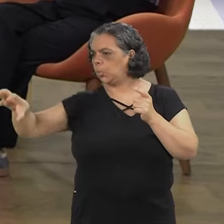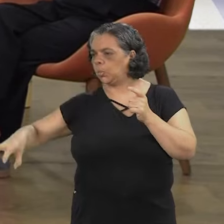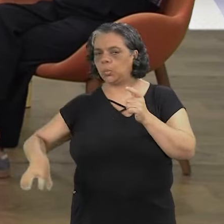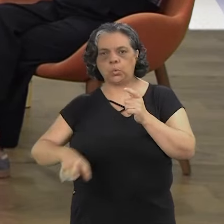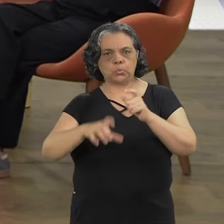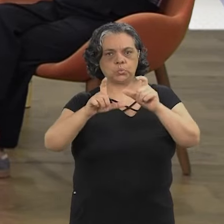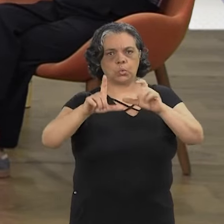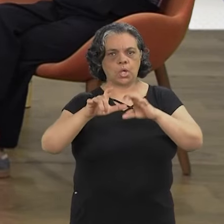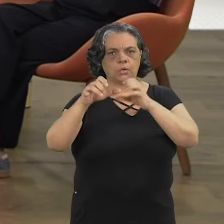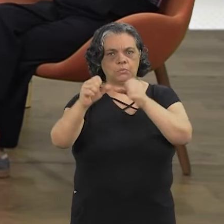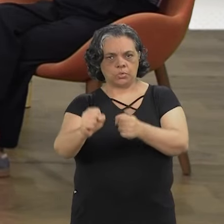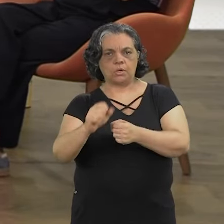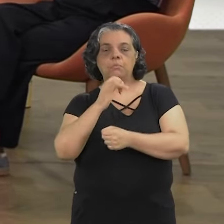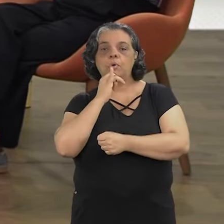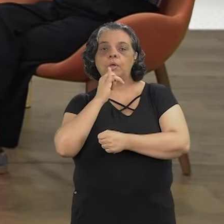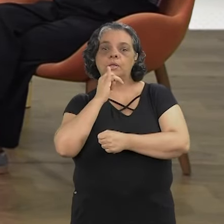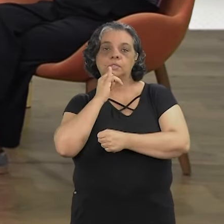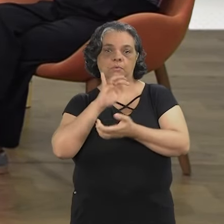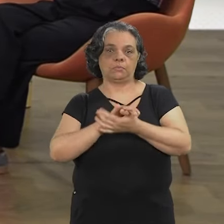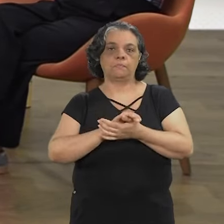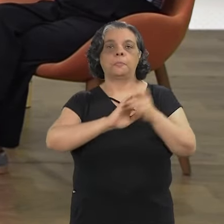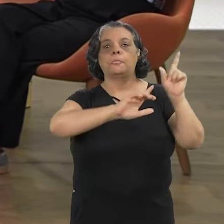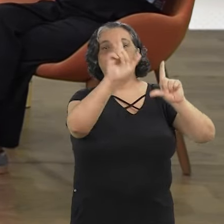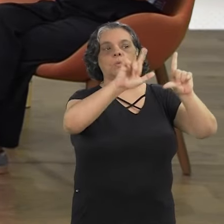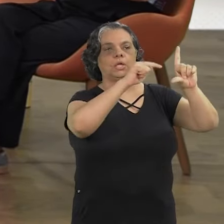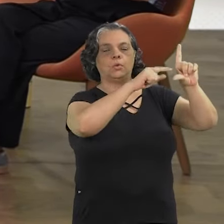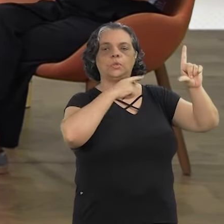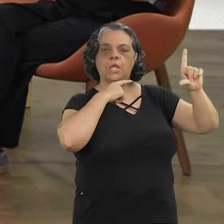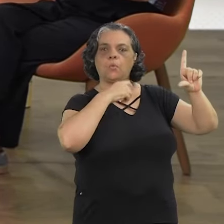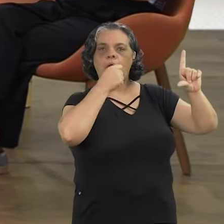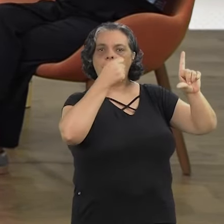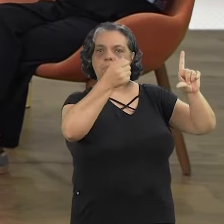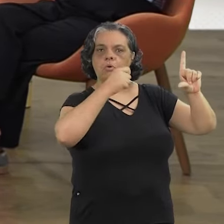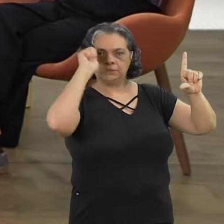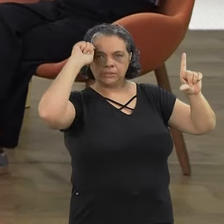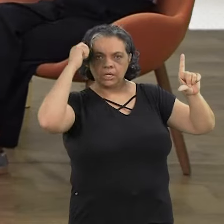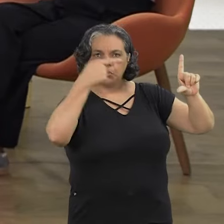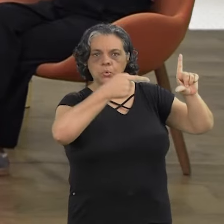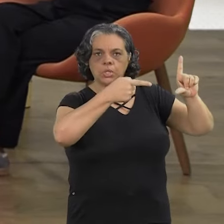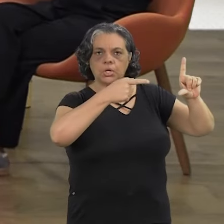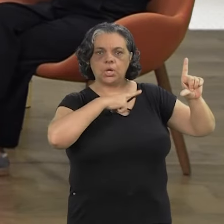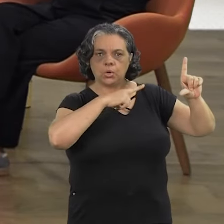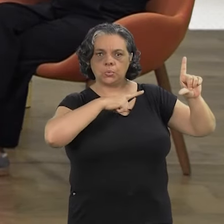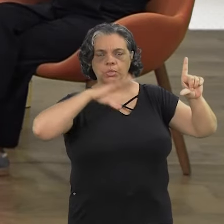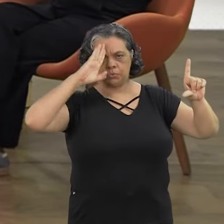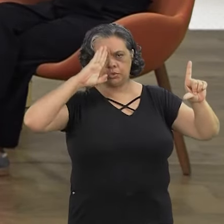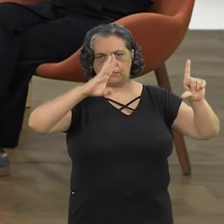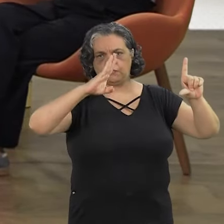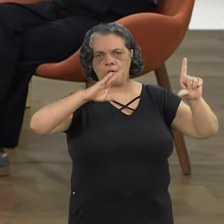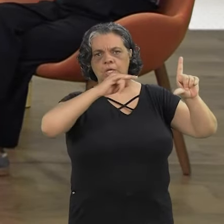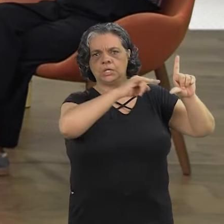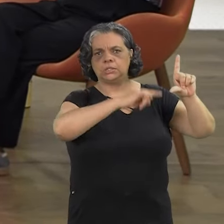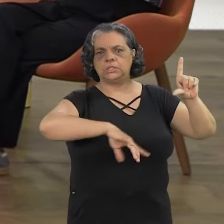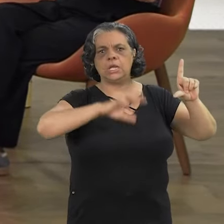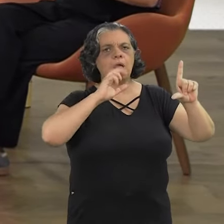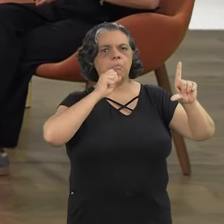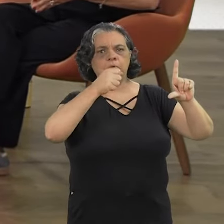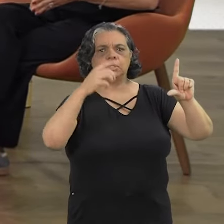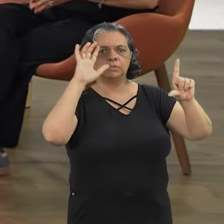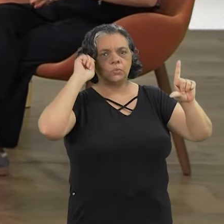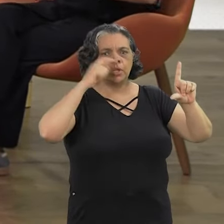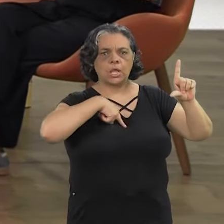instâncias de poder por exemplo num emissora de tv eu tenho repórteres que são negros eu tenho chefia de reportagem que é negra eu tenho